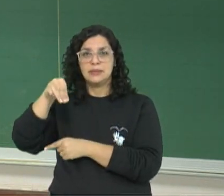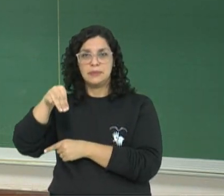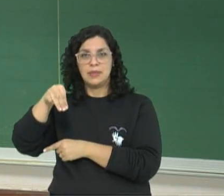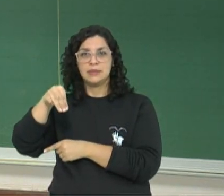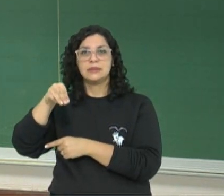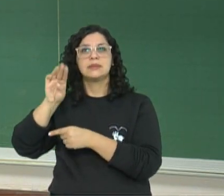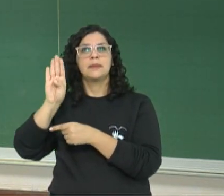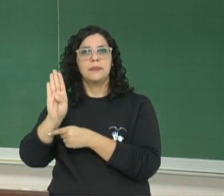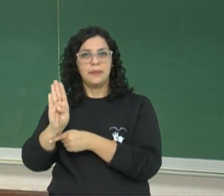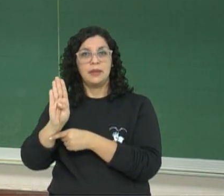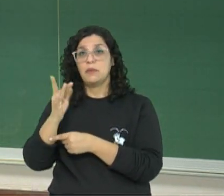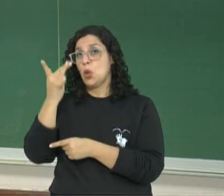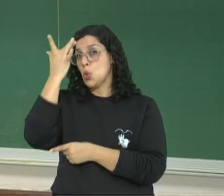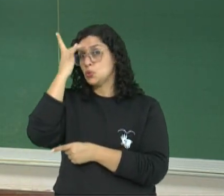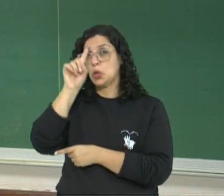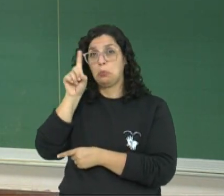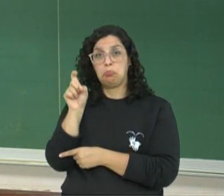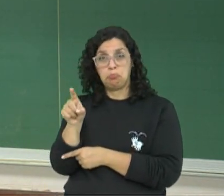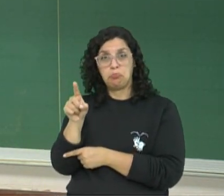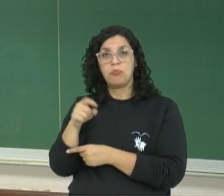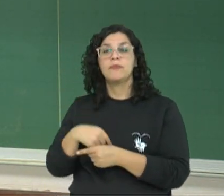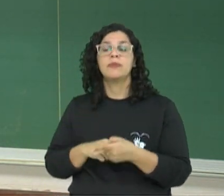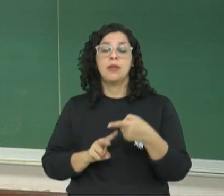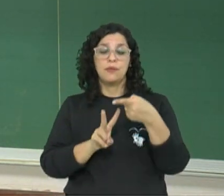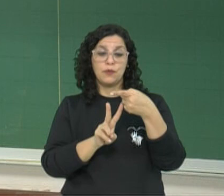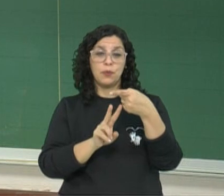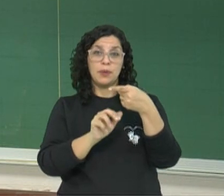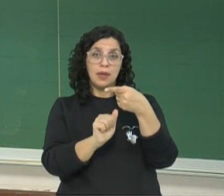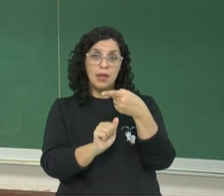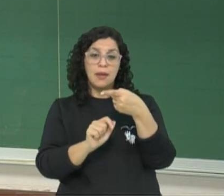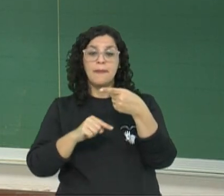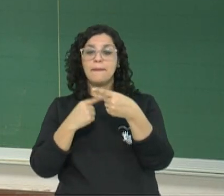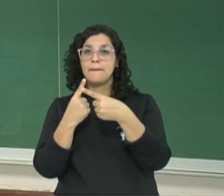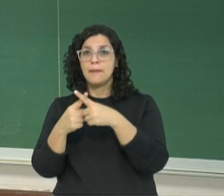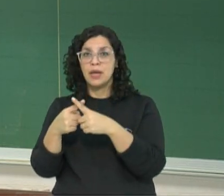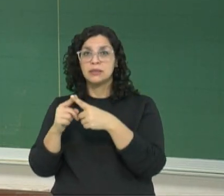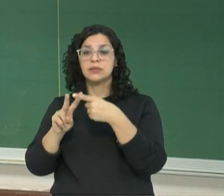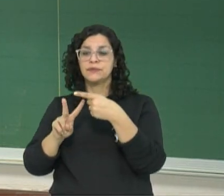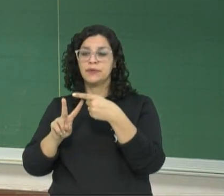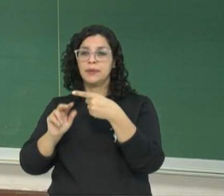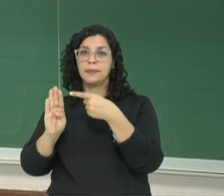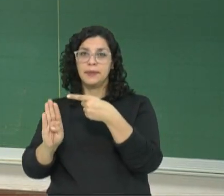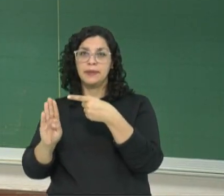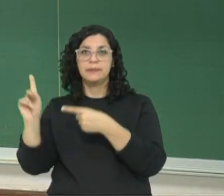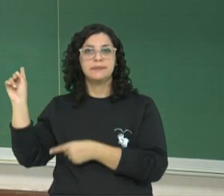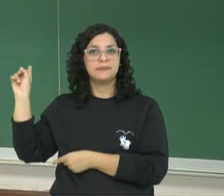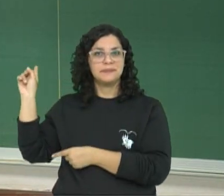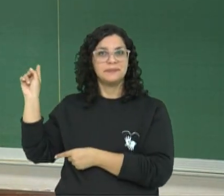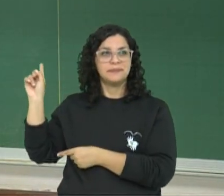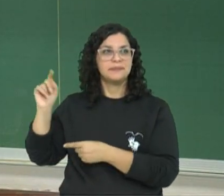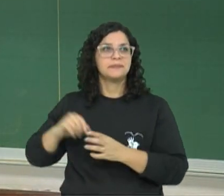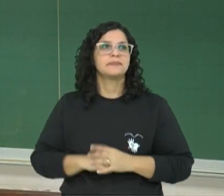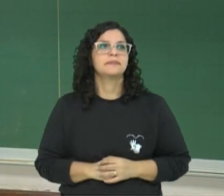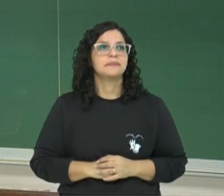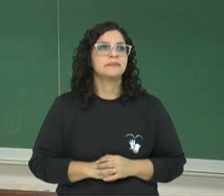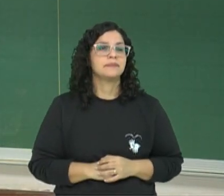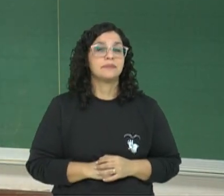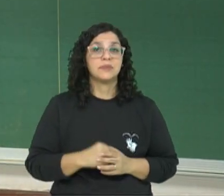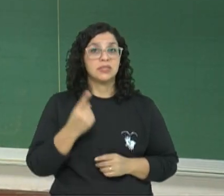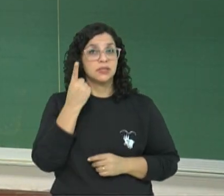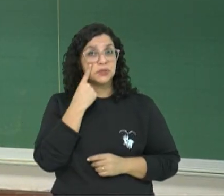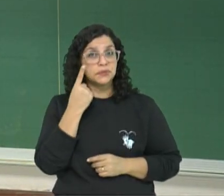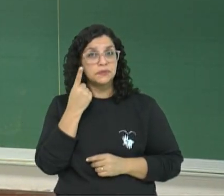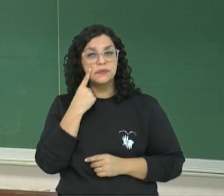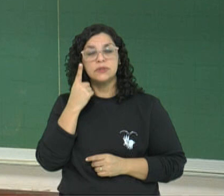de B, que eu não sei, e o volume de A mais o volume de B, certo? Ou